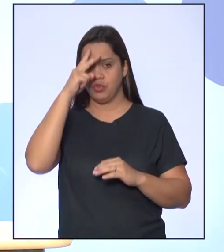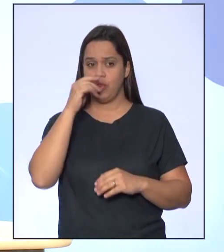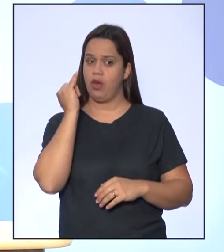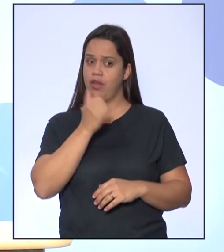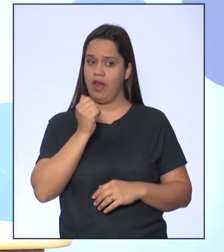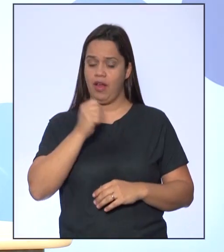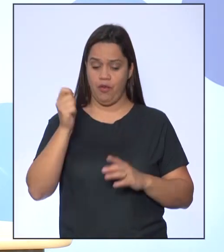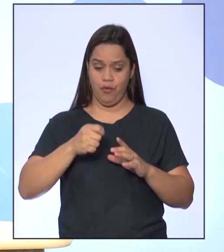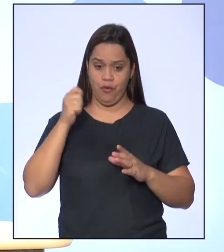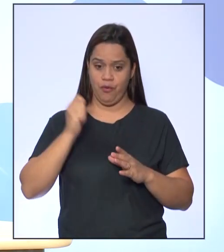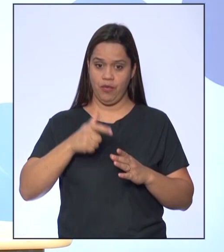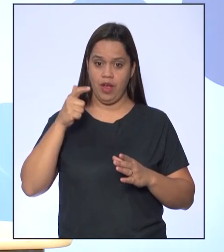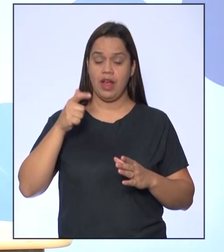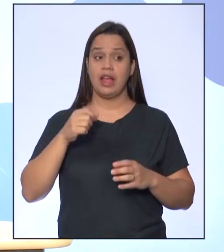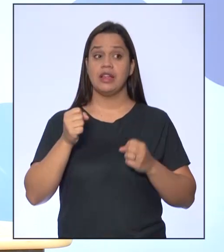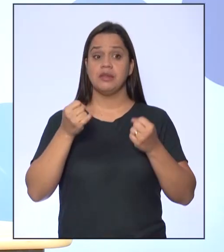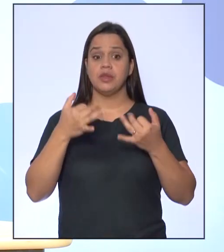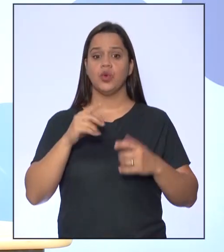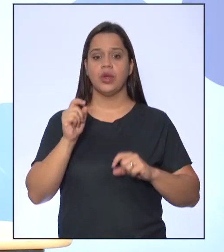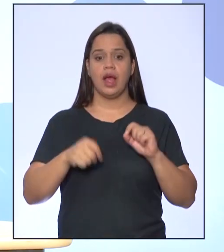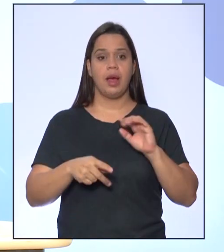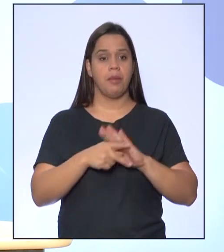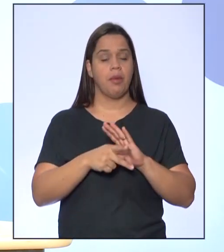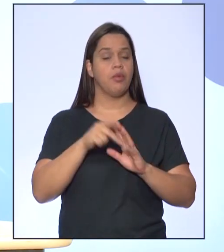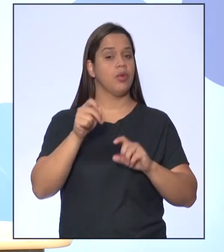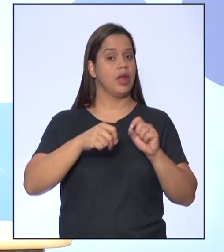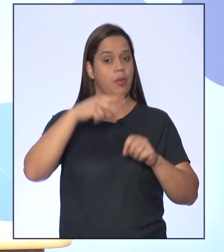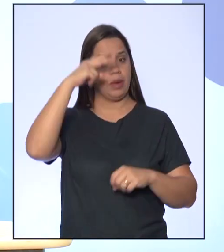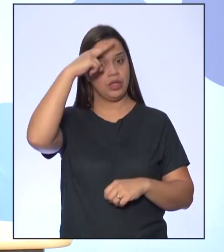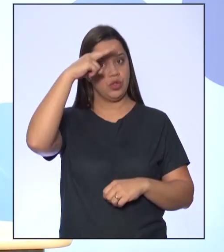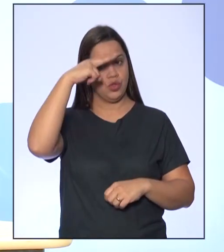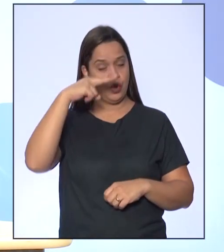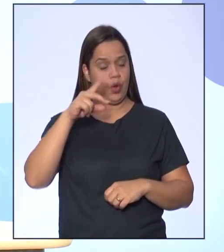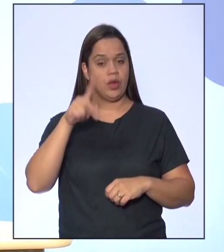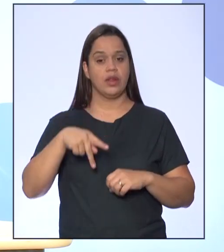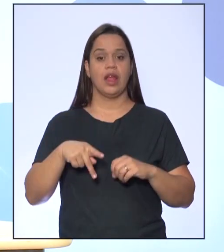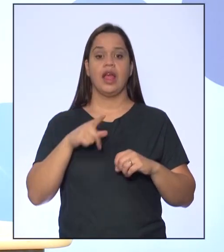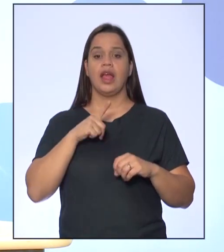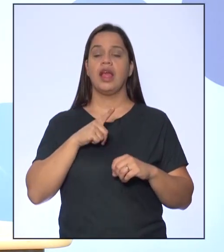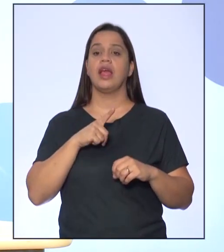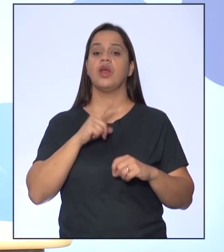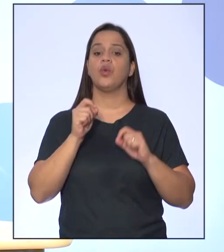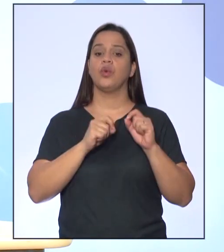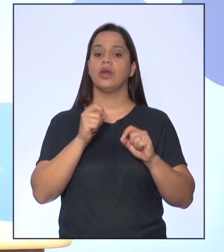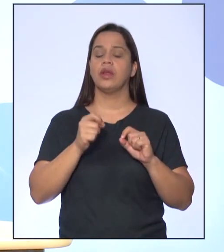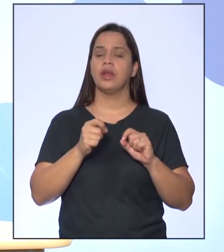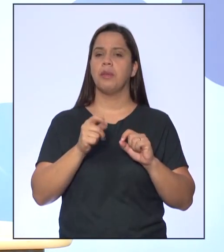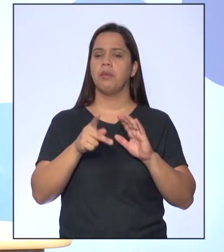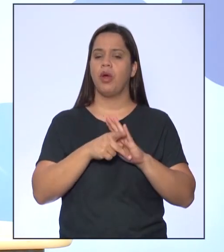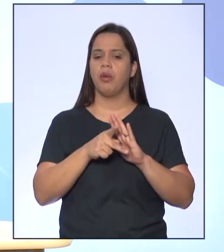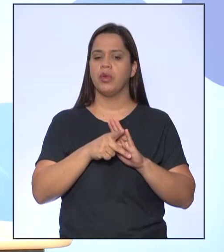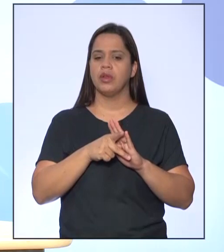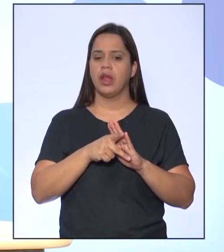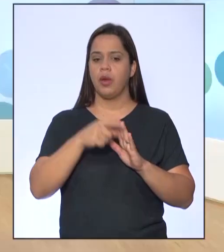que é uma fábula. Eles falam que é uma história que tem uma moral que envolve animais.